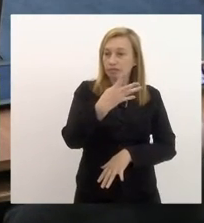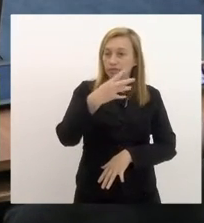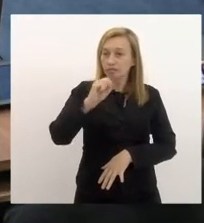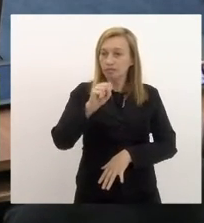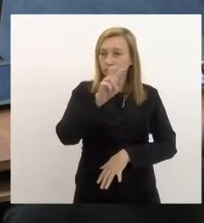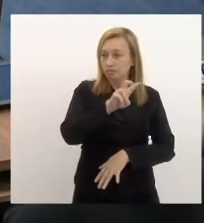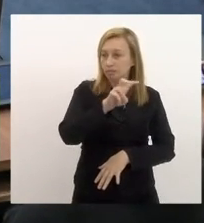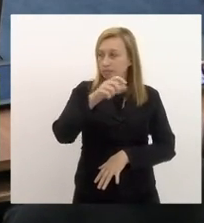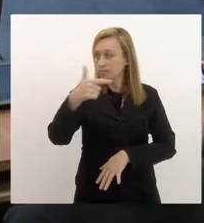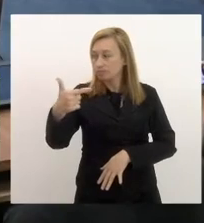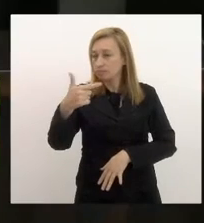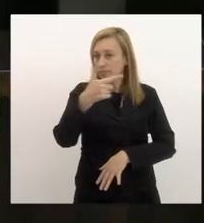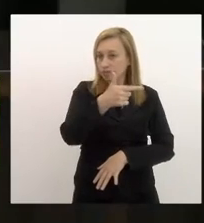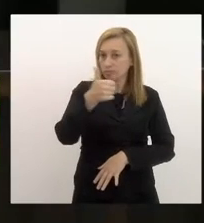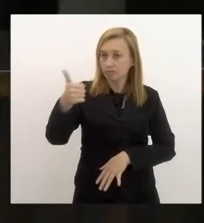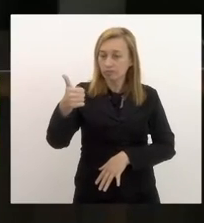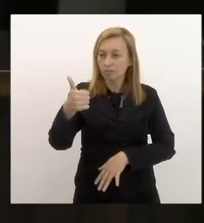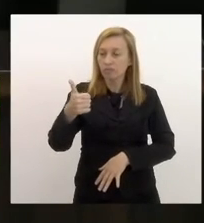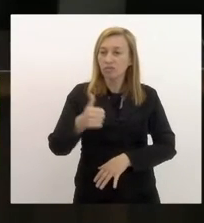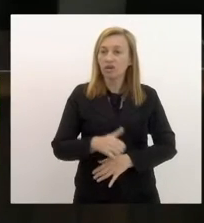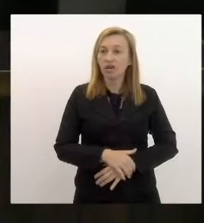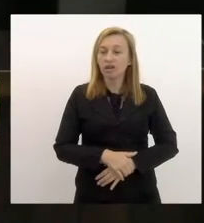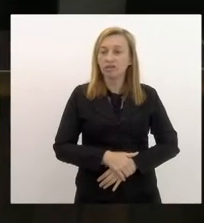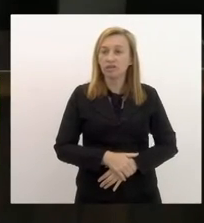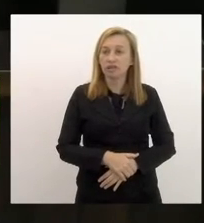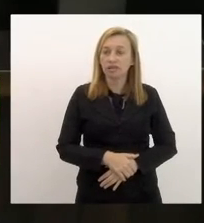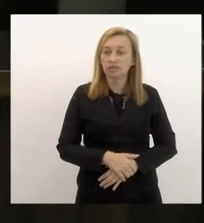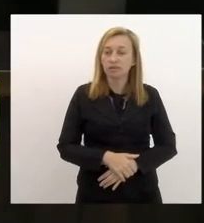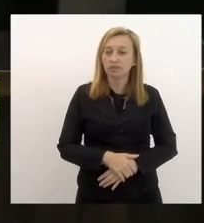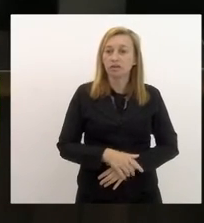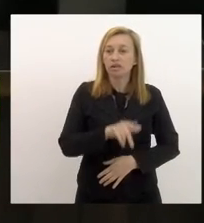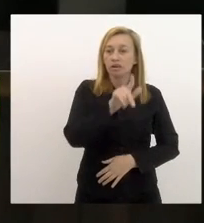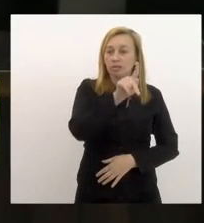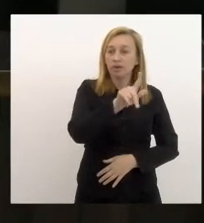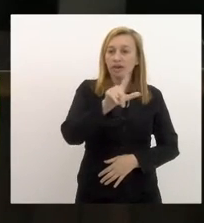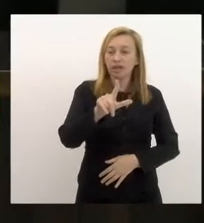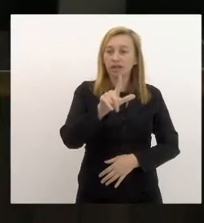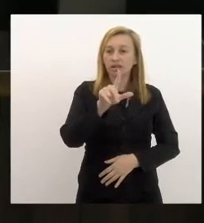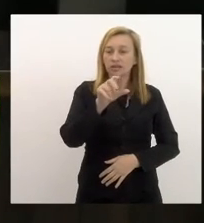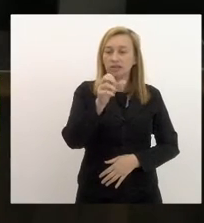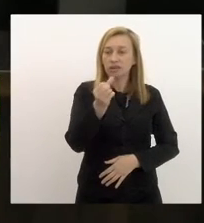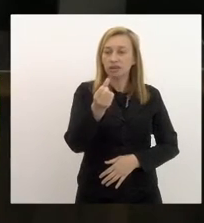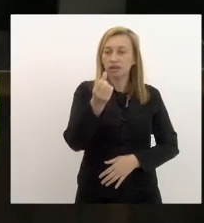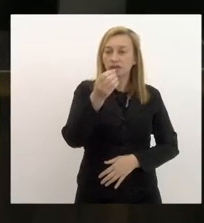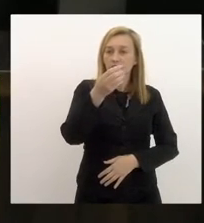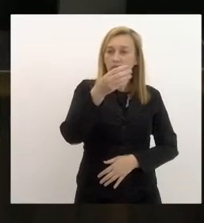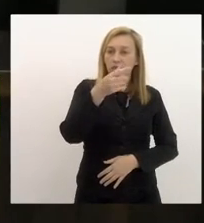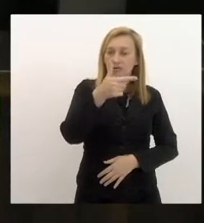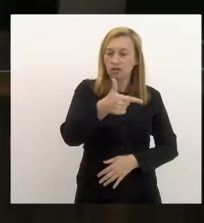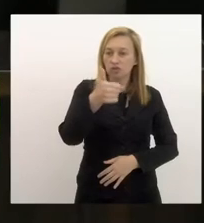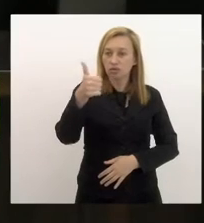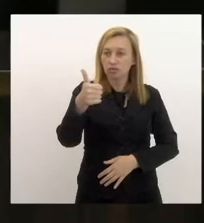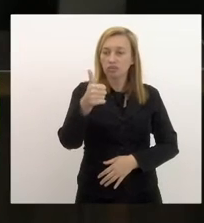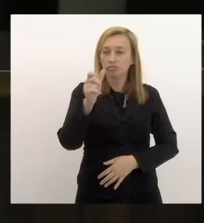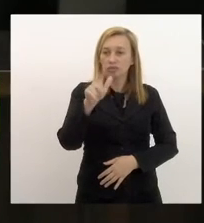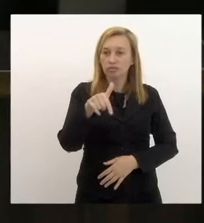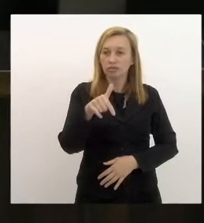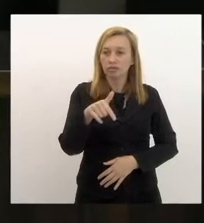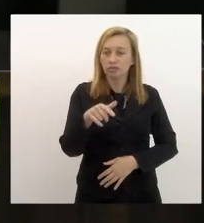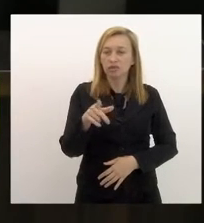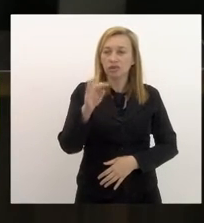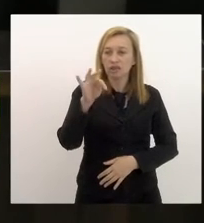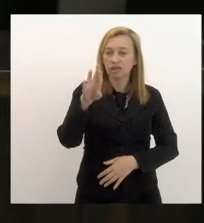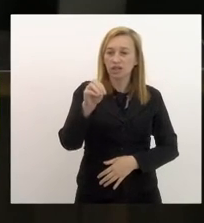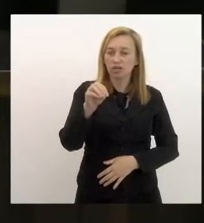4852 e 21 Vamos abrir agora com peles e 46 de 21 que é o